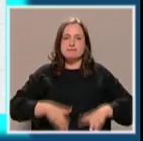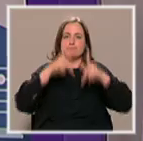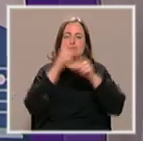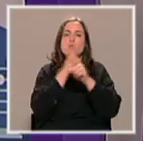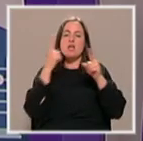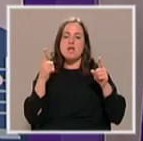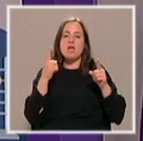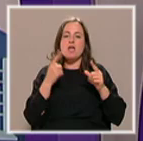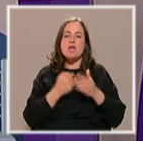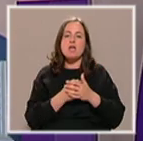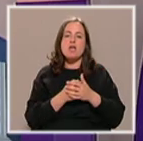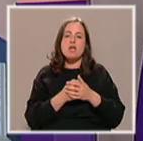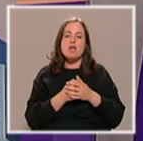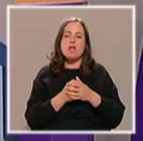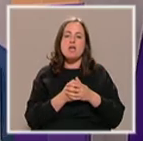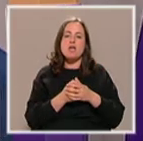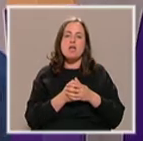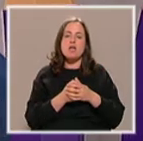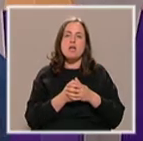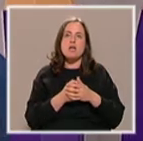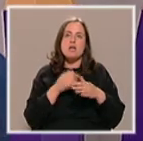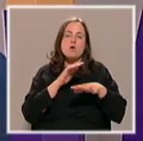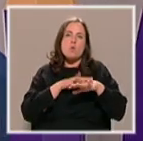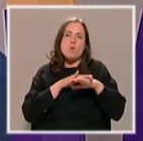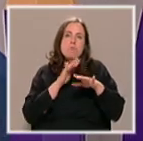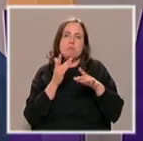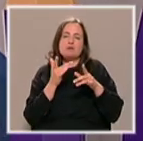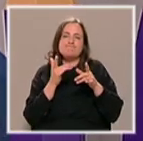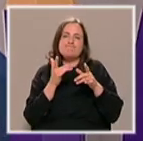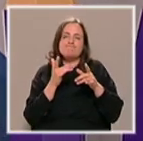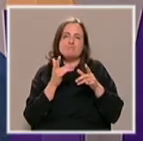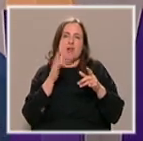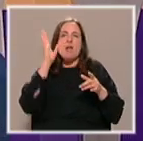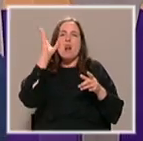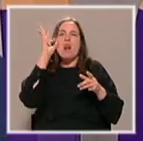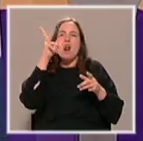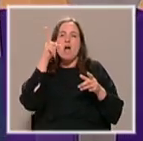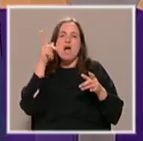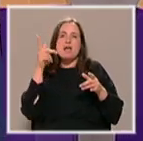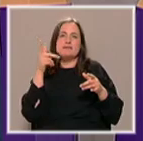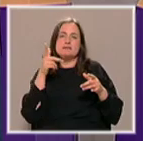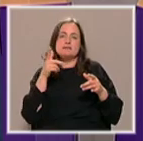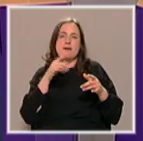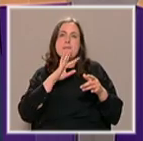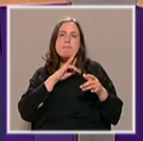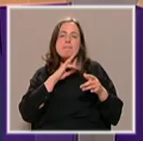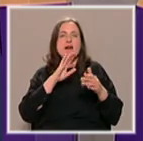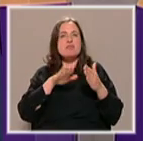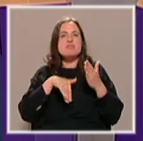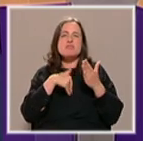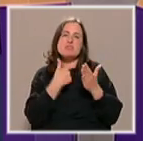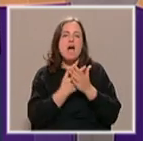contrair, que não é um termo correto, porque contrair normalmente associamos a algo negativo, acaba por